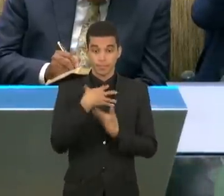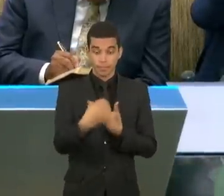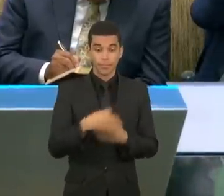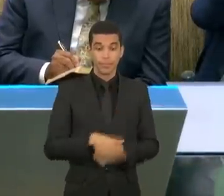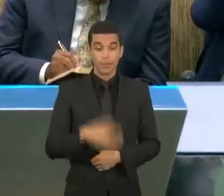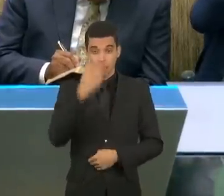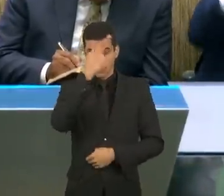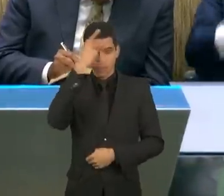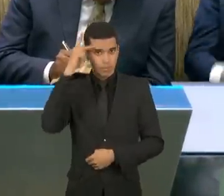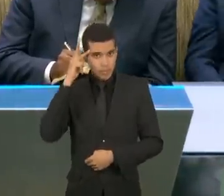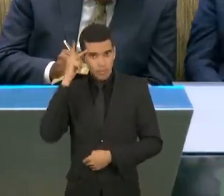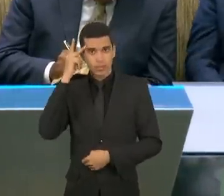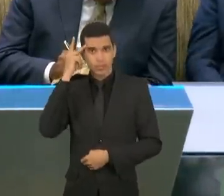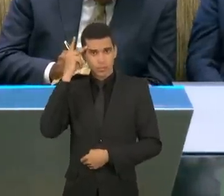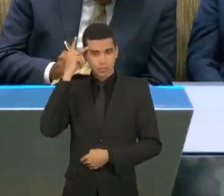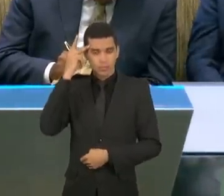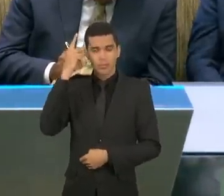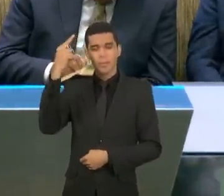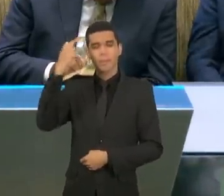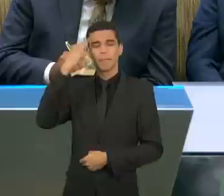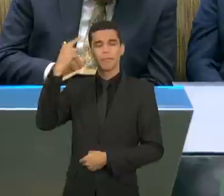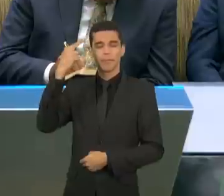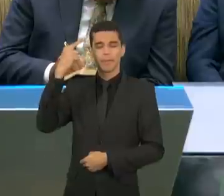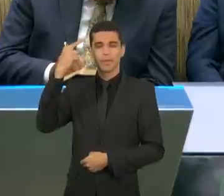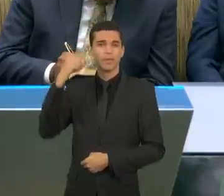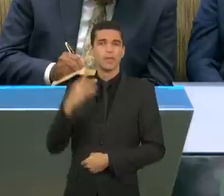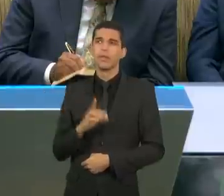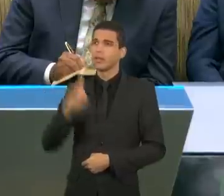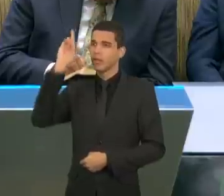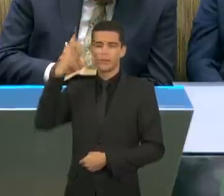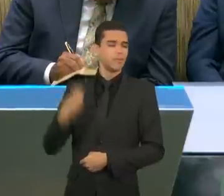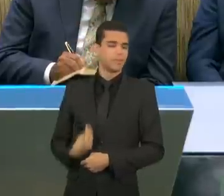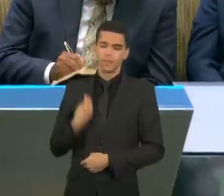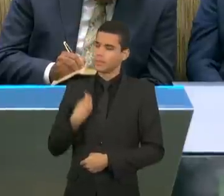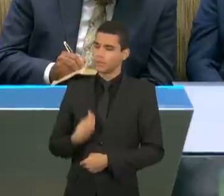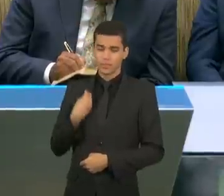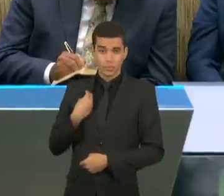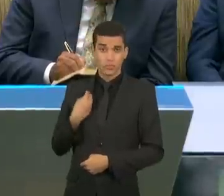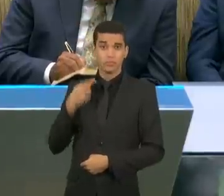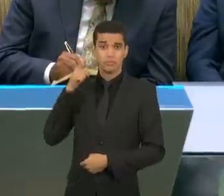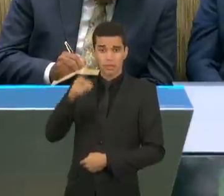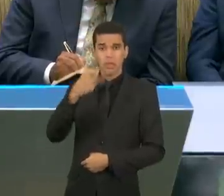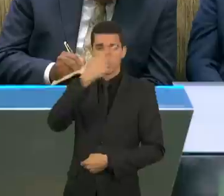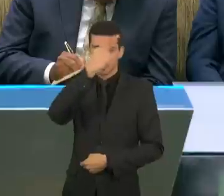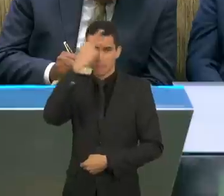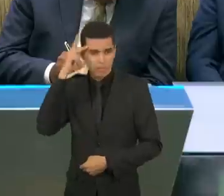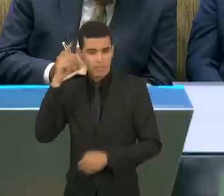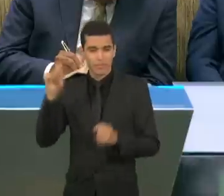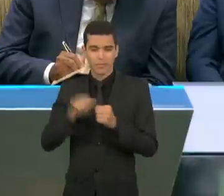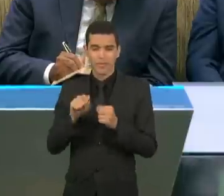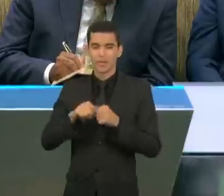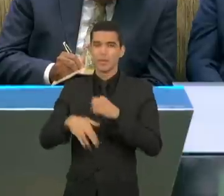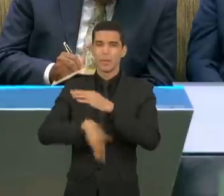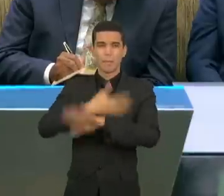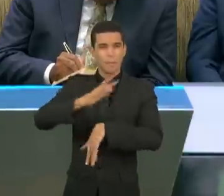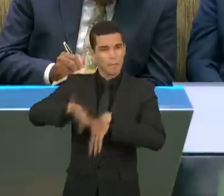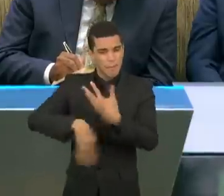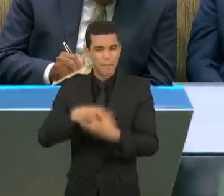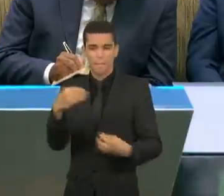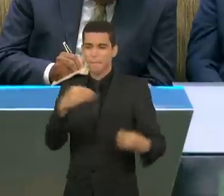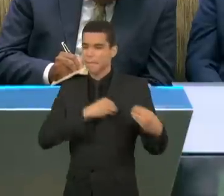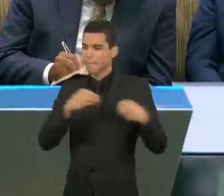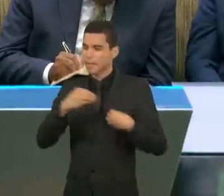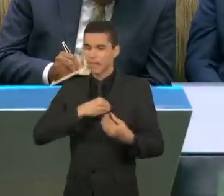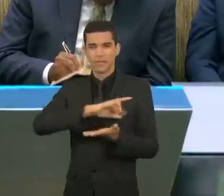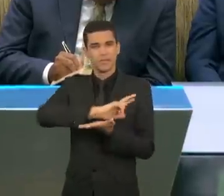coração: não há Deus, tem se corrompido e cometido abominável iniquidade. Por isso não